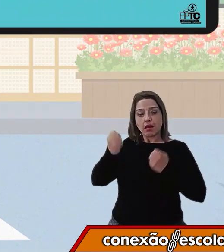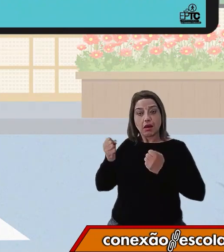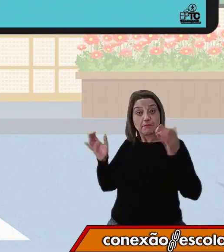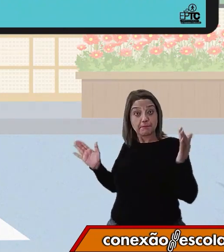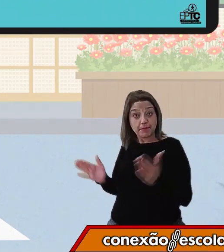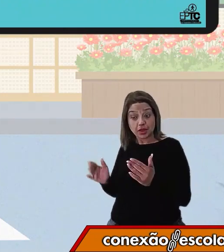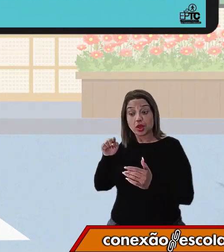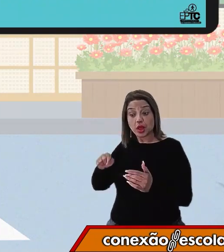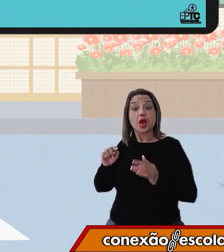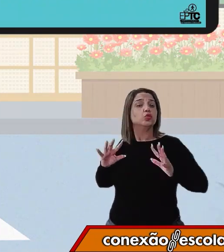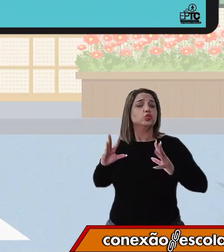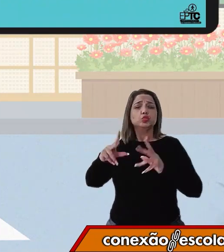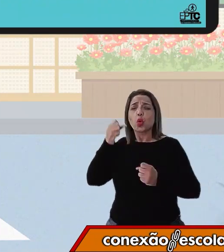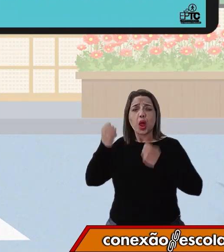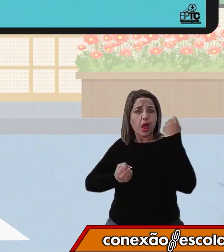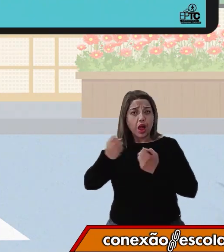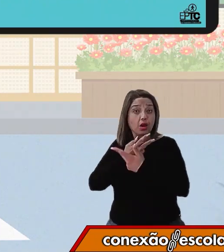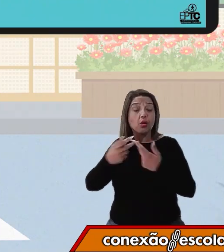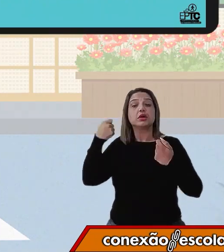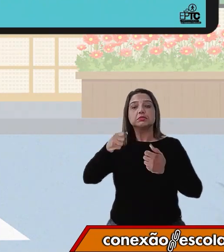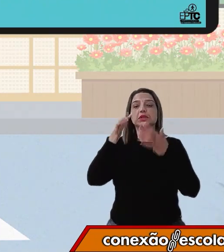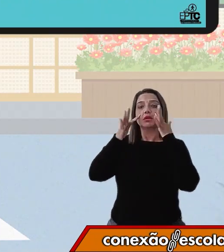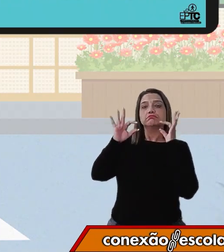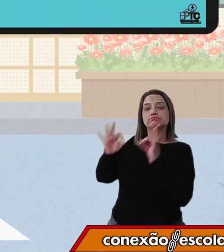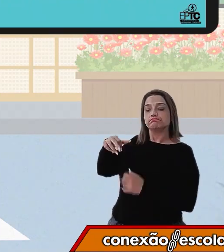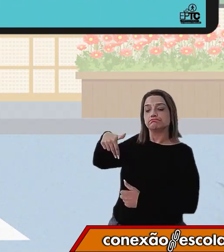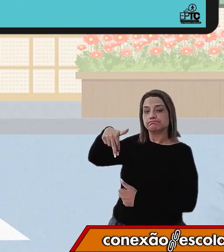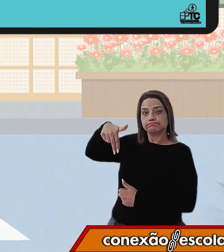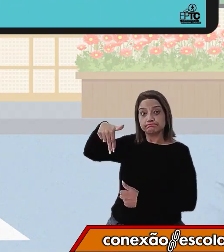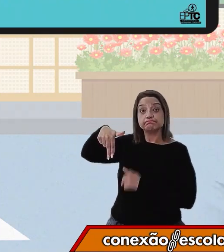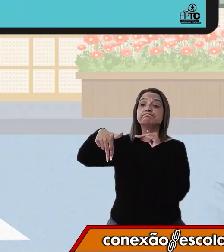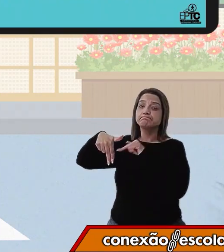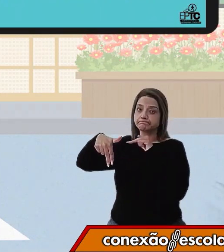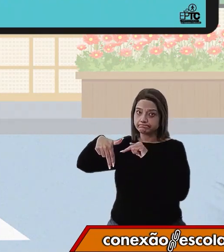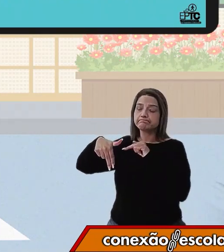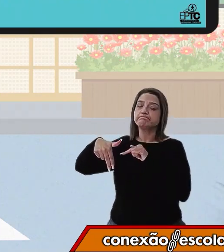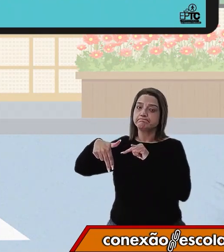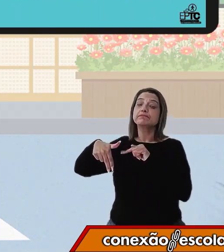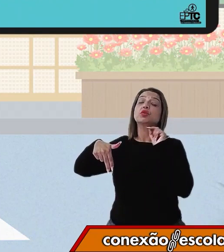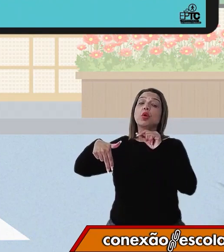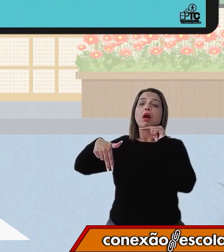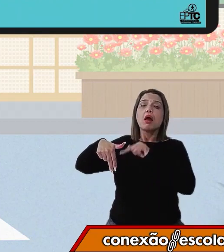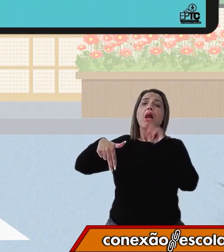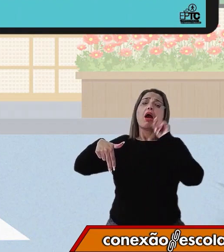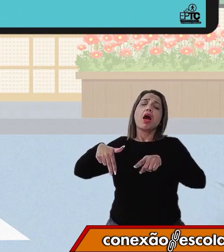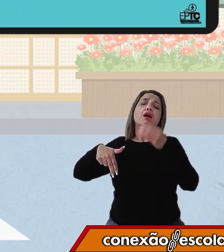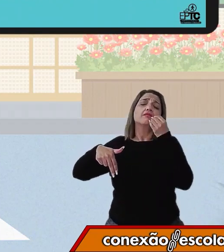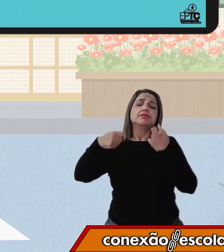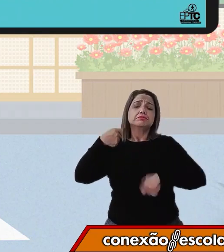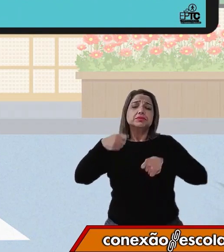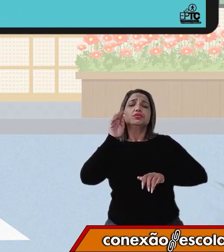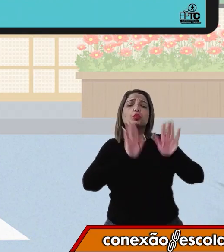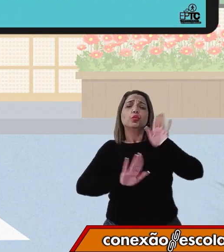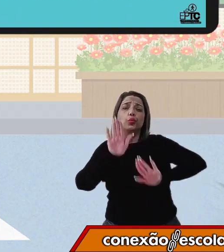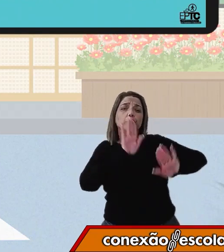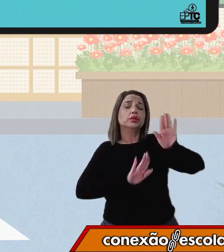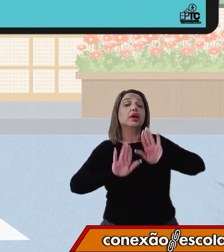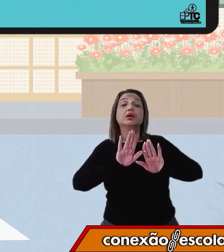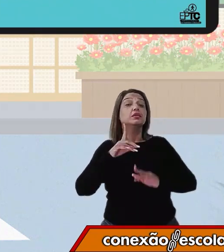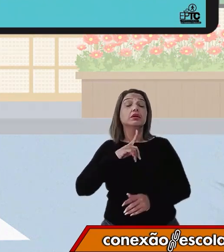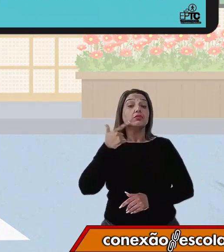menores e todos devem respeitar o pedestre porque ele é a parte mais frágil no trânsito